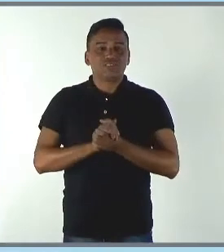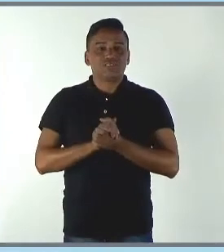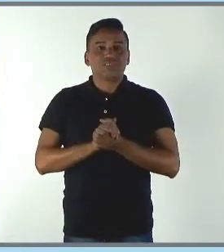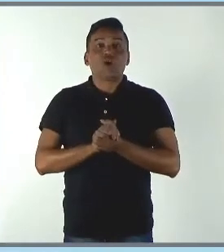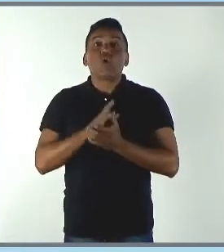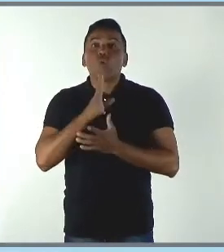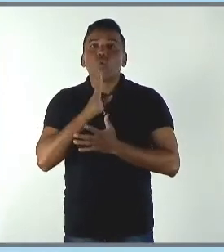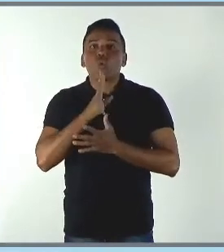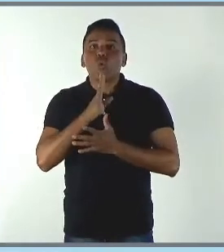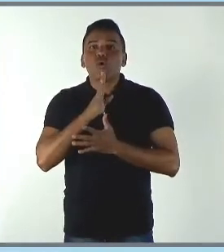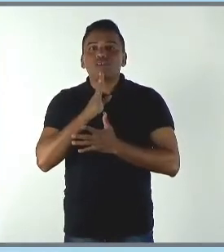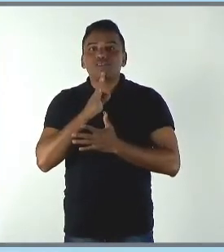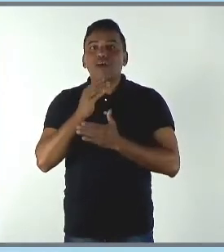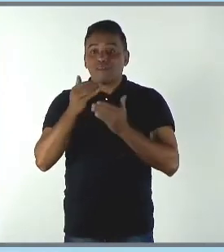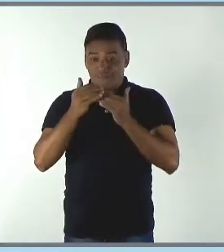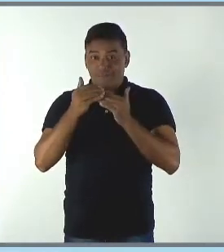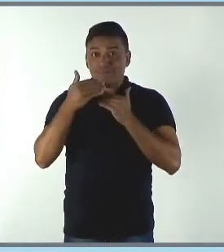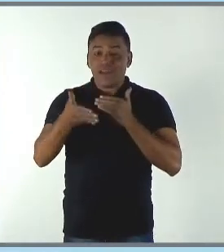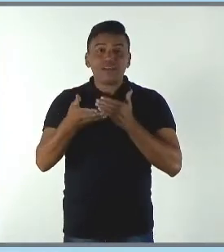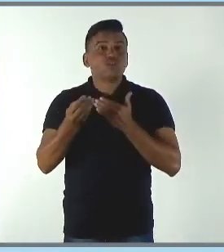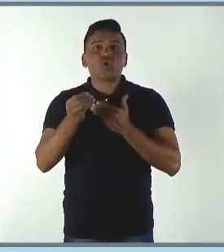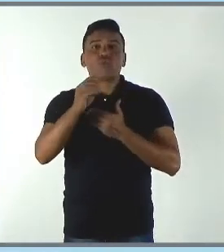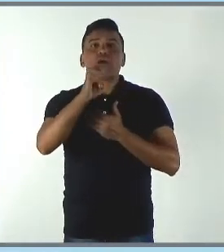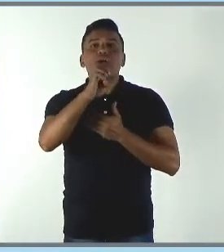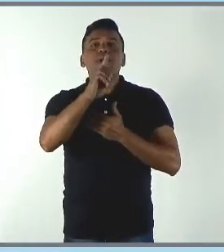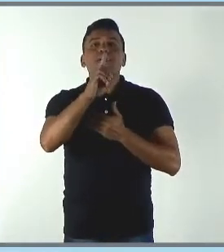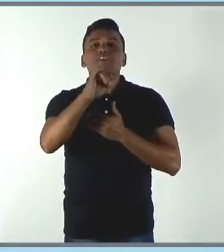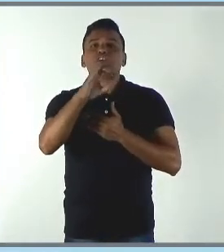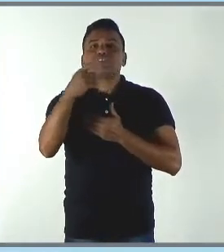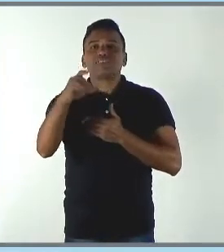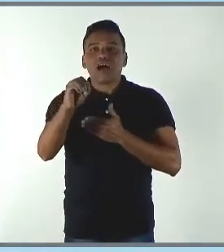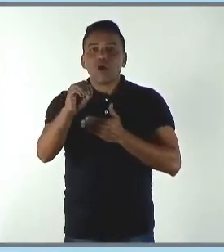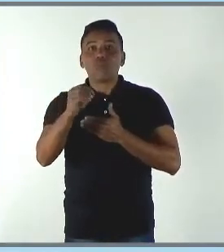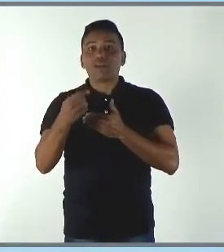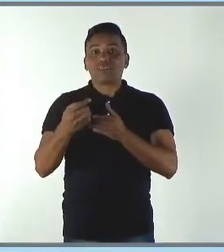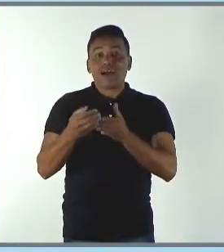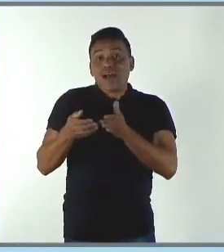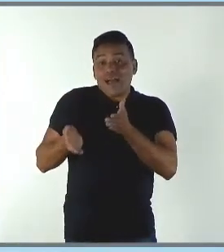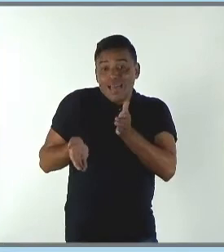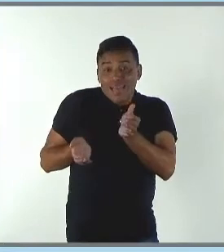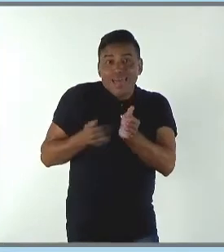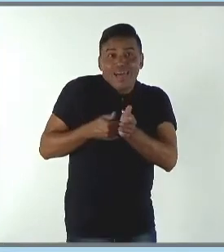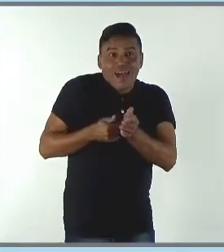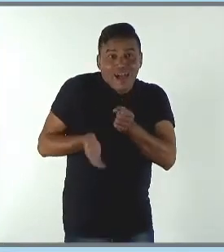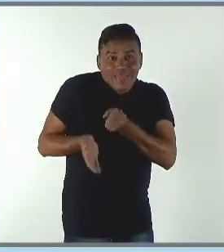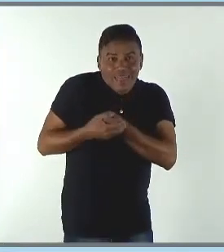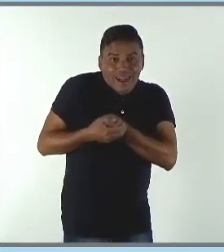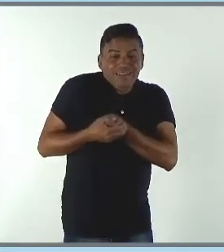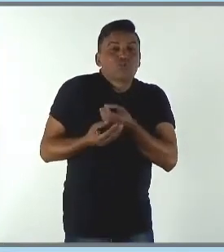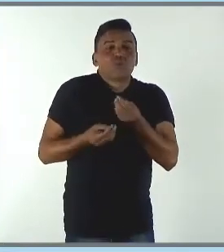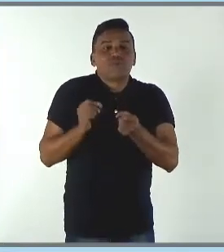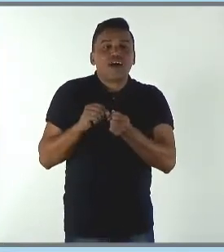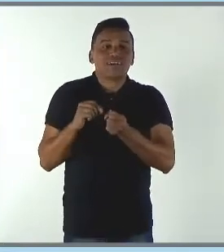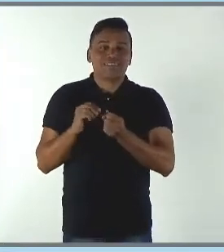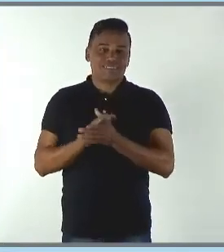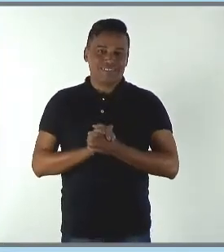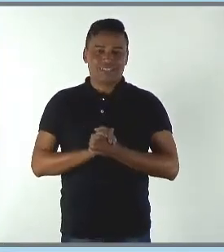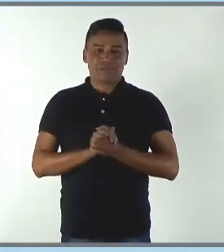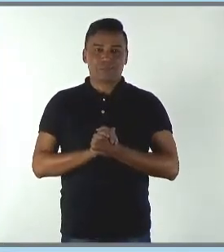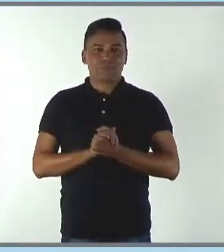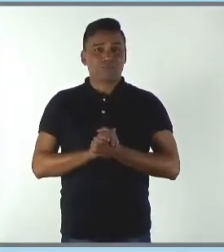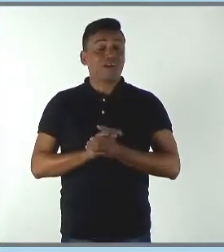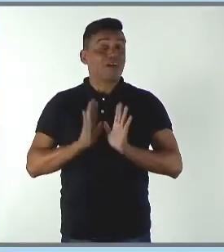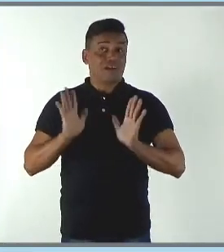de frente das edições, mas também os bastidores, onde as negociações Não, às e vezes eu são não, muito né? áridas. Como você me disse,